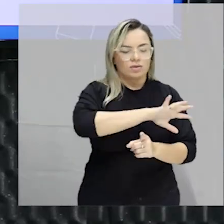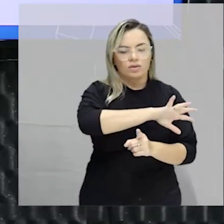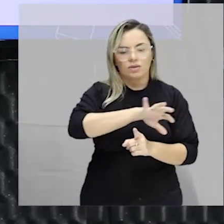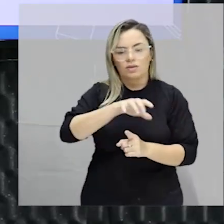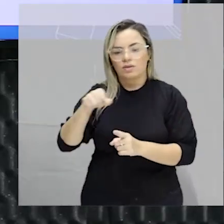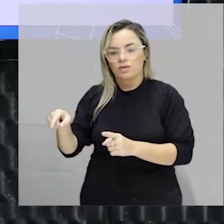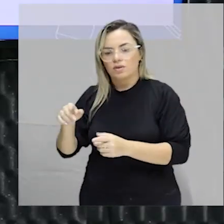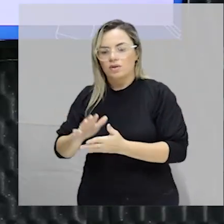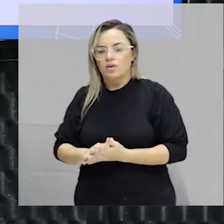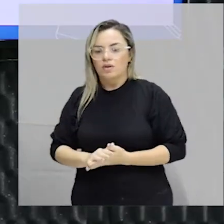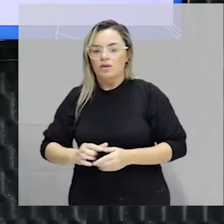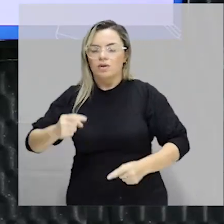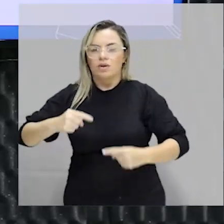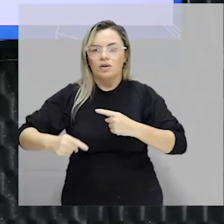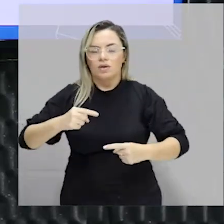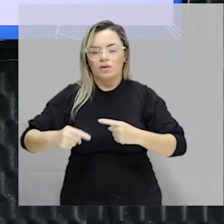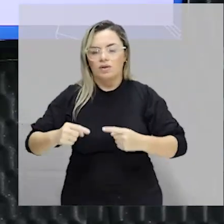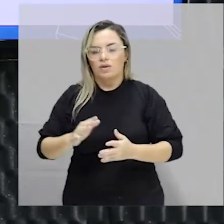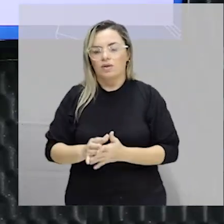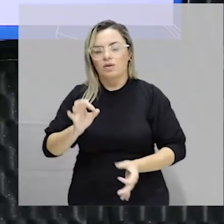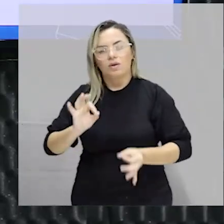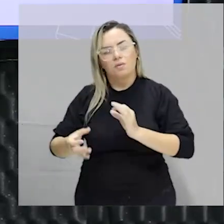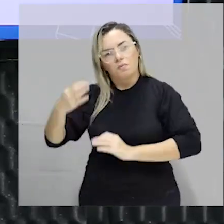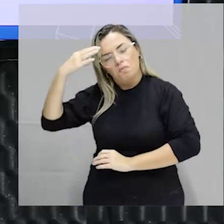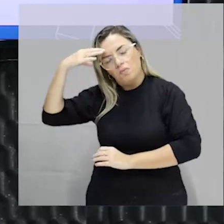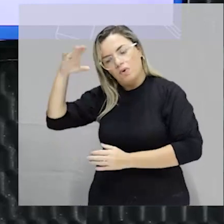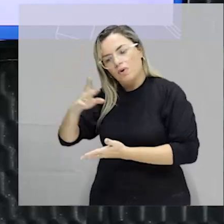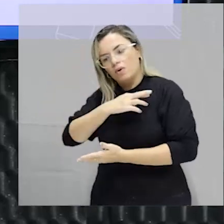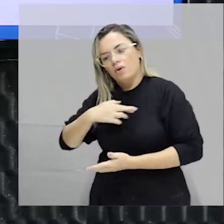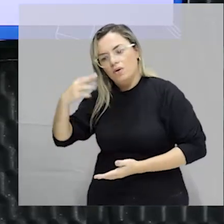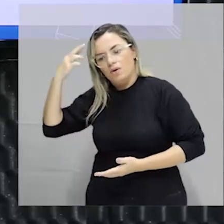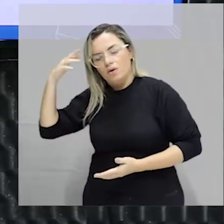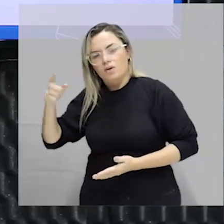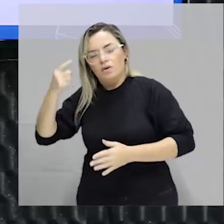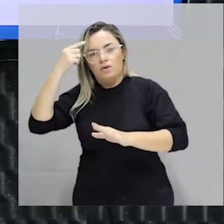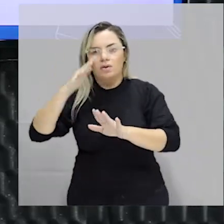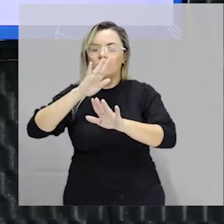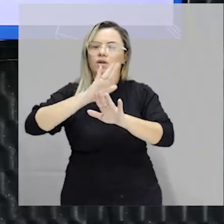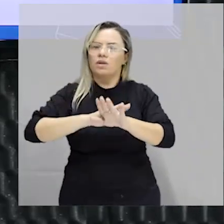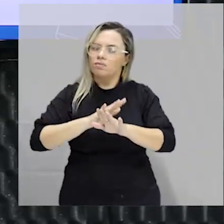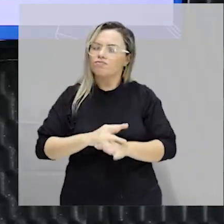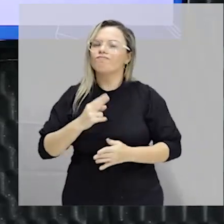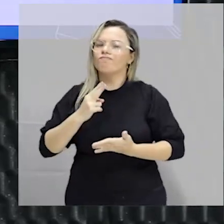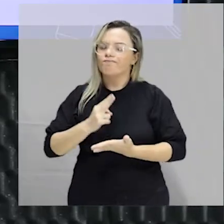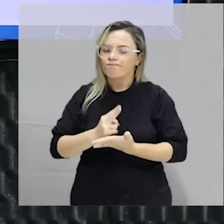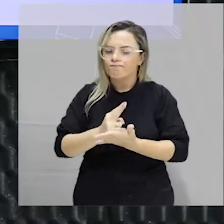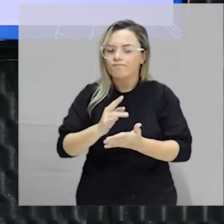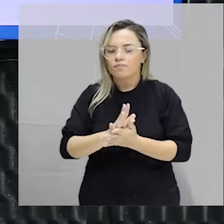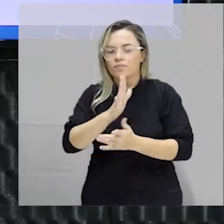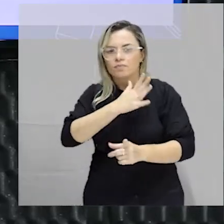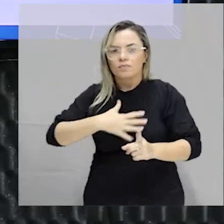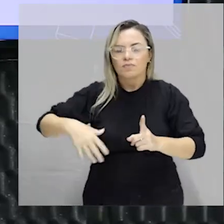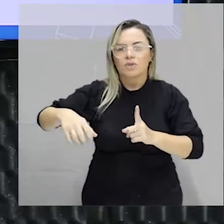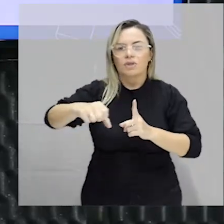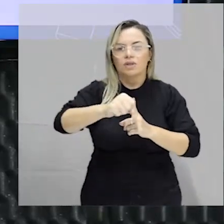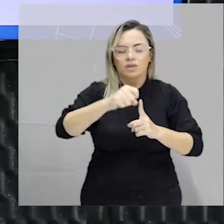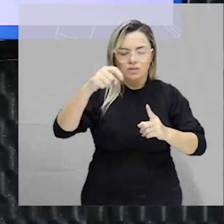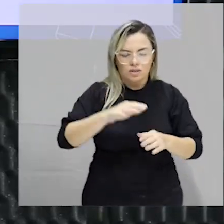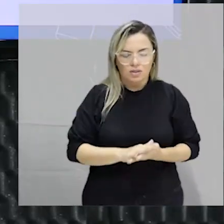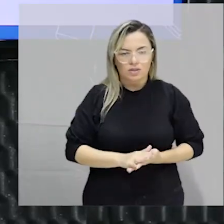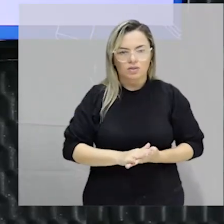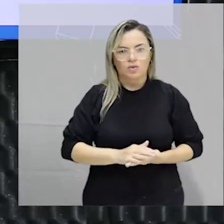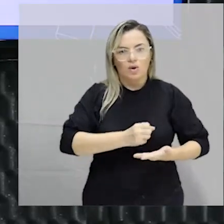A política, a cultura, a religião, a ideologia e assim por diante. Então a sociedade tem a sua base